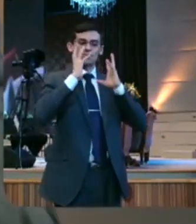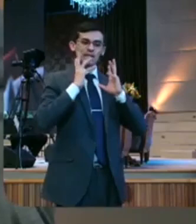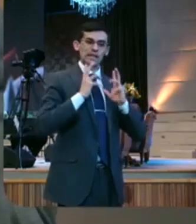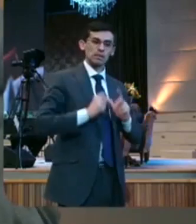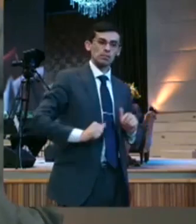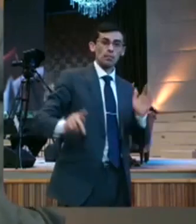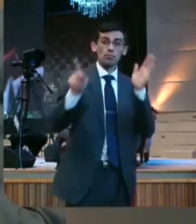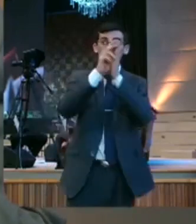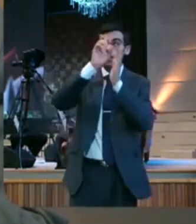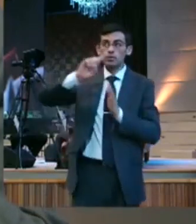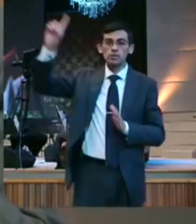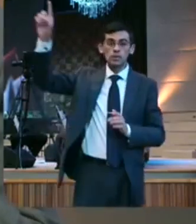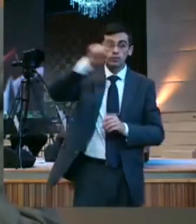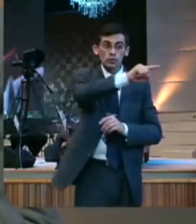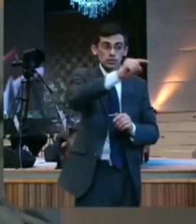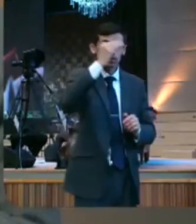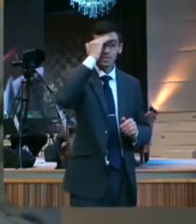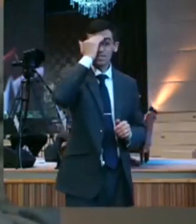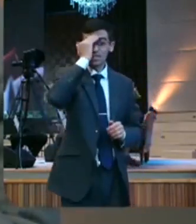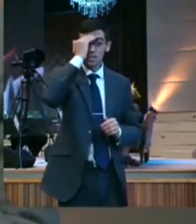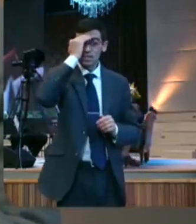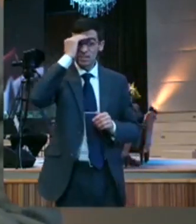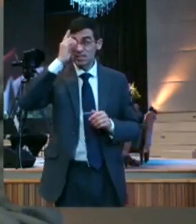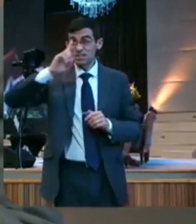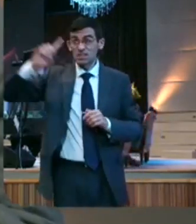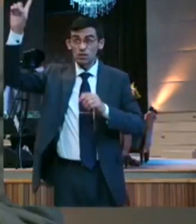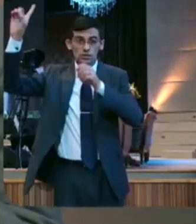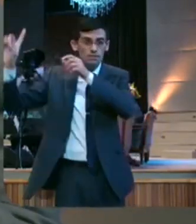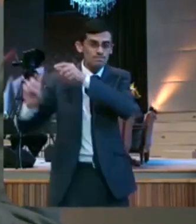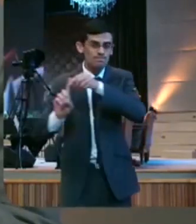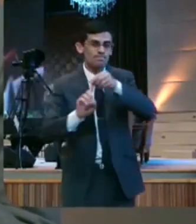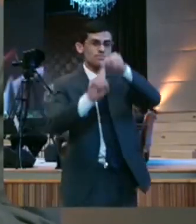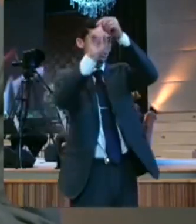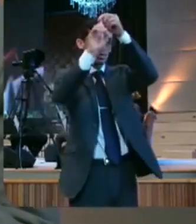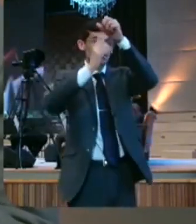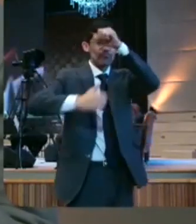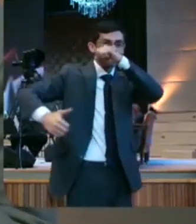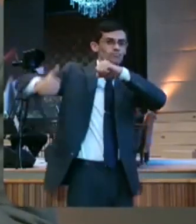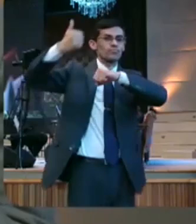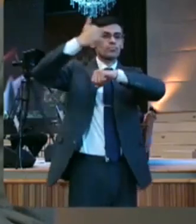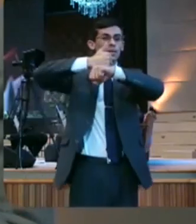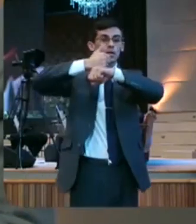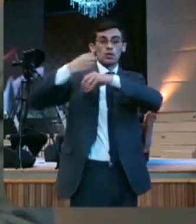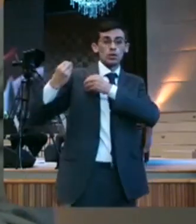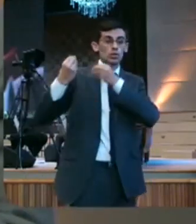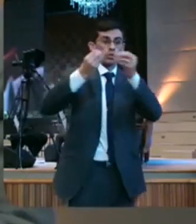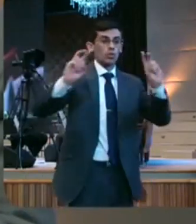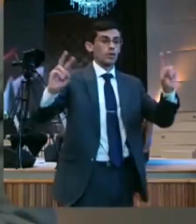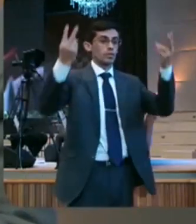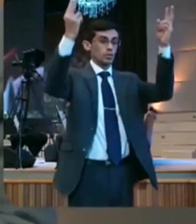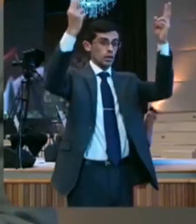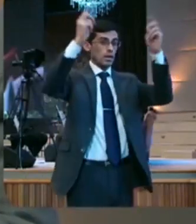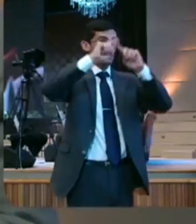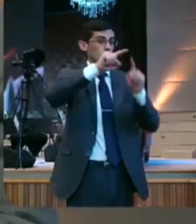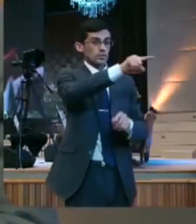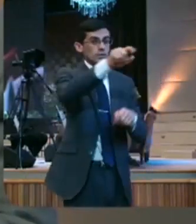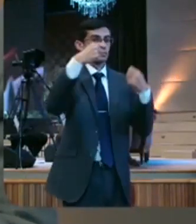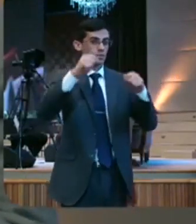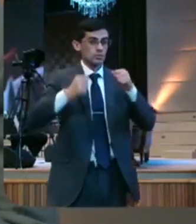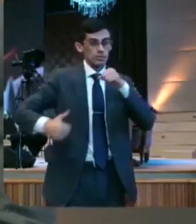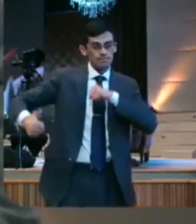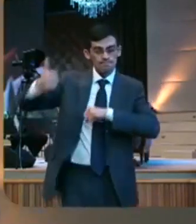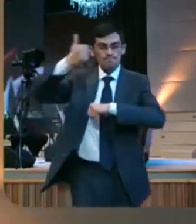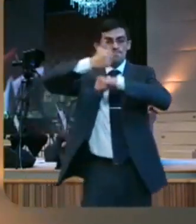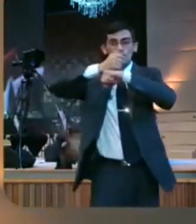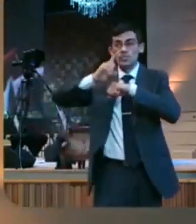a mim, para vocês entenderem que eu venho em primeiro lugar, que eu não apenas dou a vitória, mas vocês me colocam em primeiro